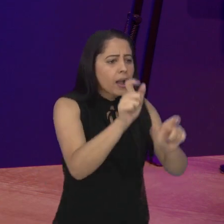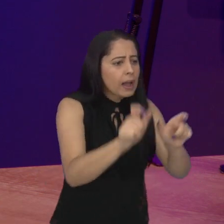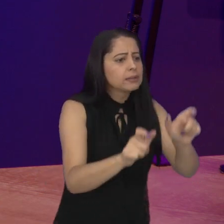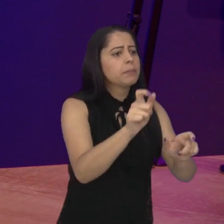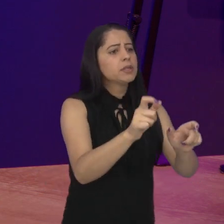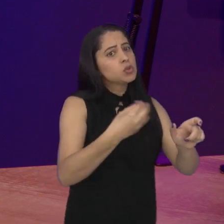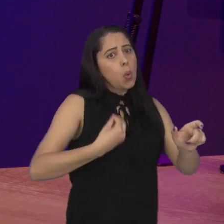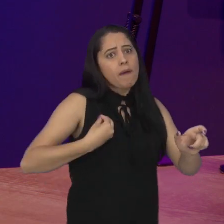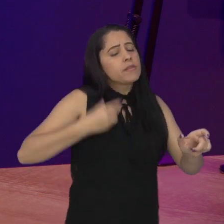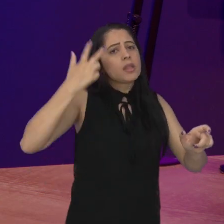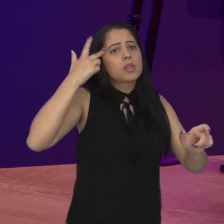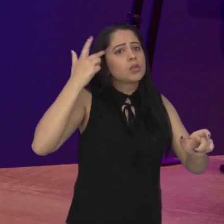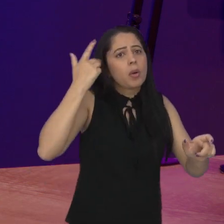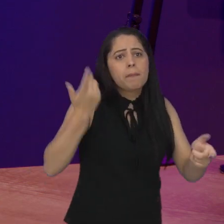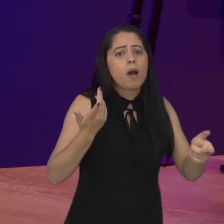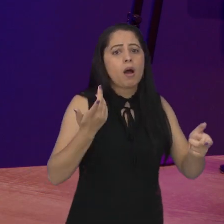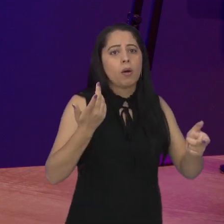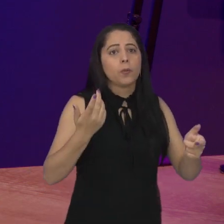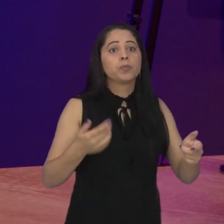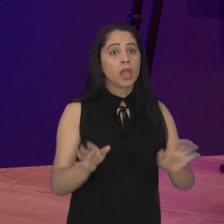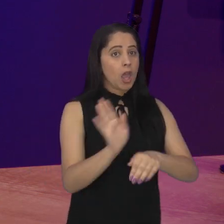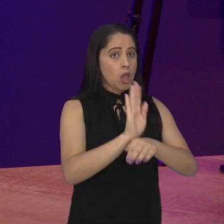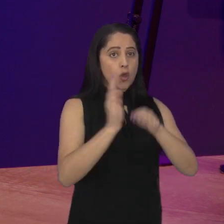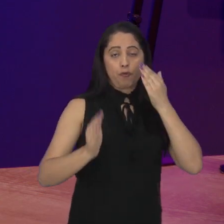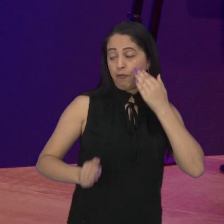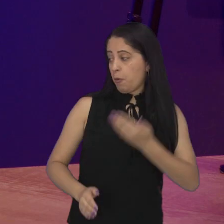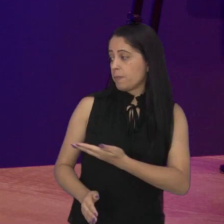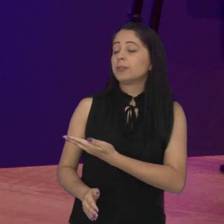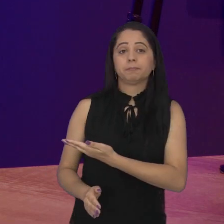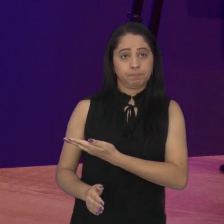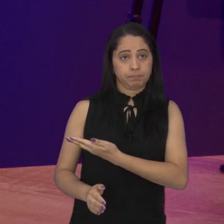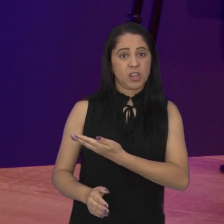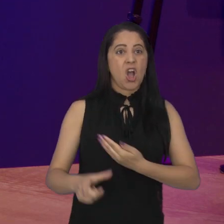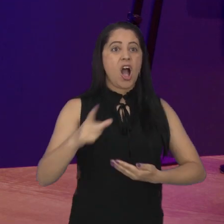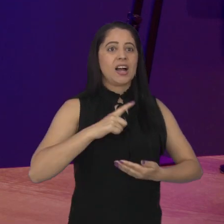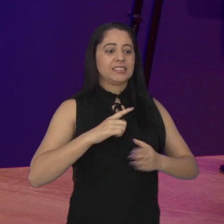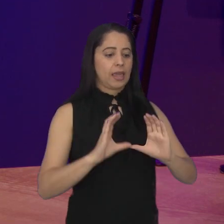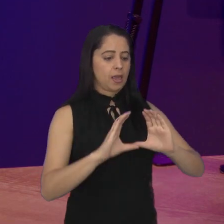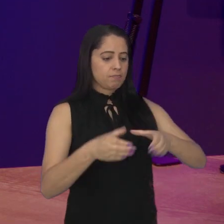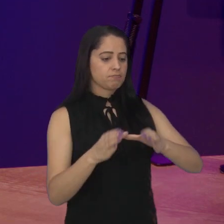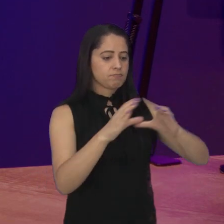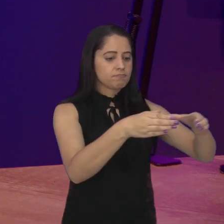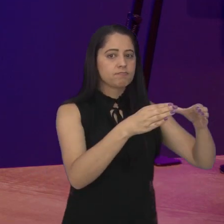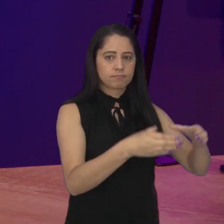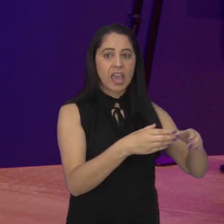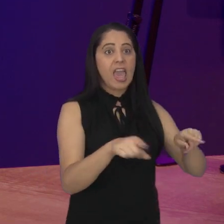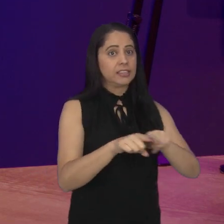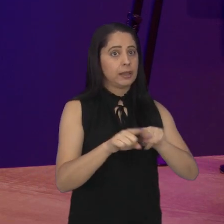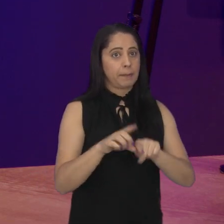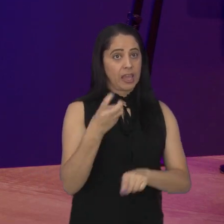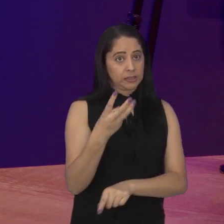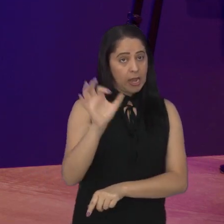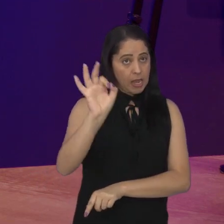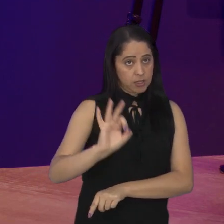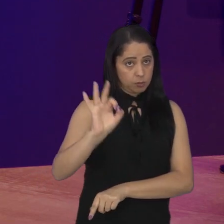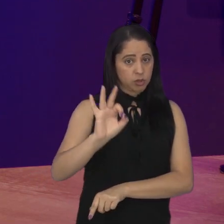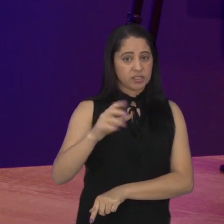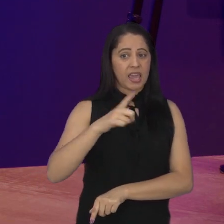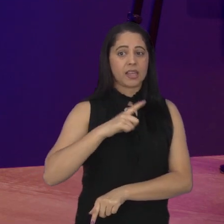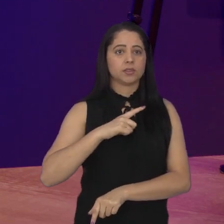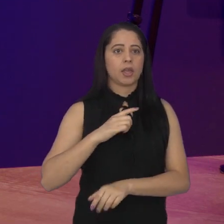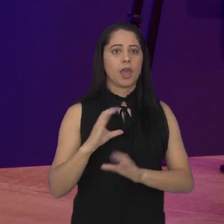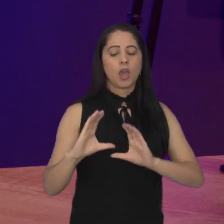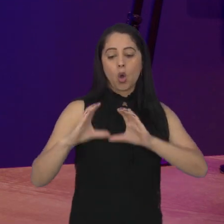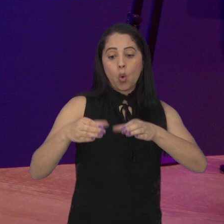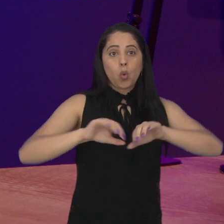necessário. E a gente tem realidades, né, tanto em Jogos Vorazes, né, que a gente tem os distritos, e em 3% também, que a